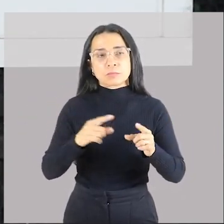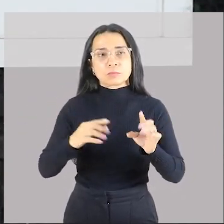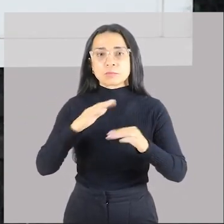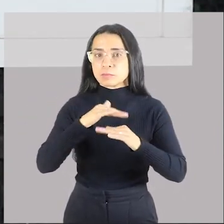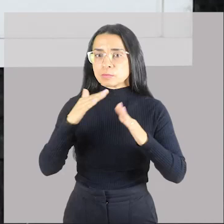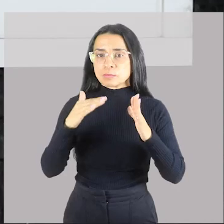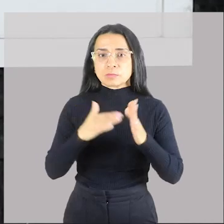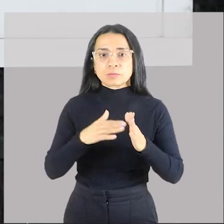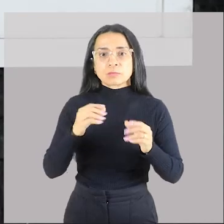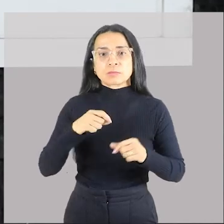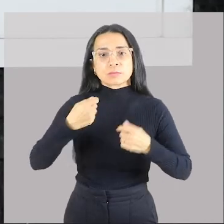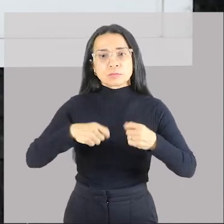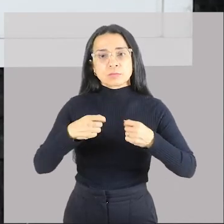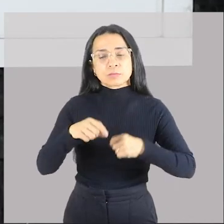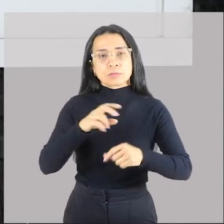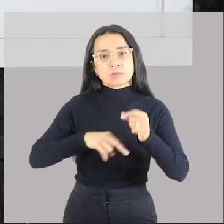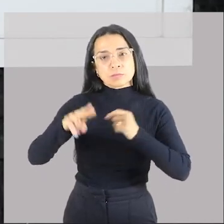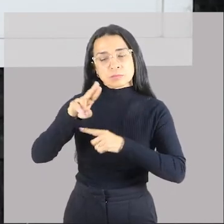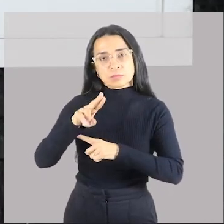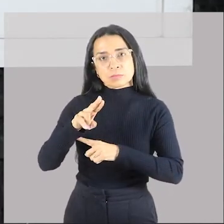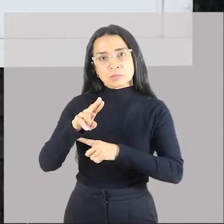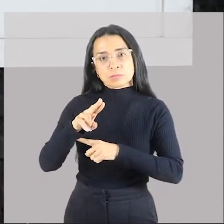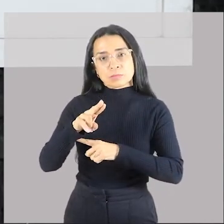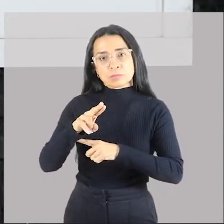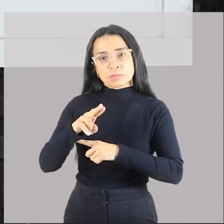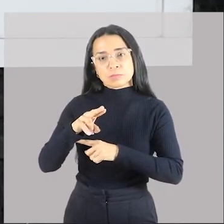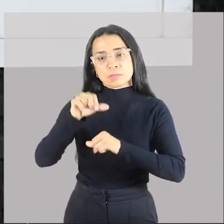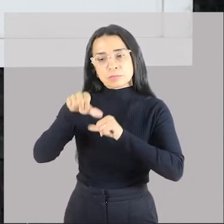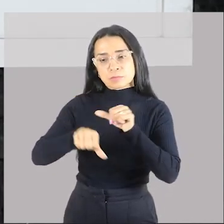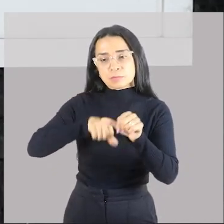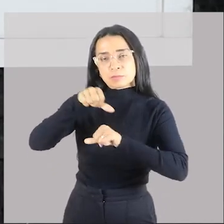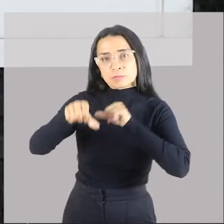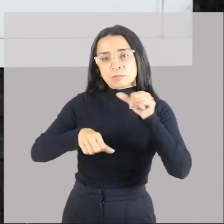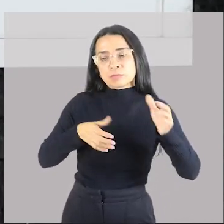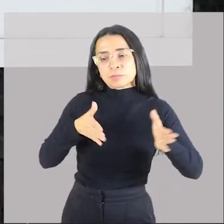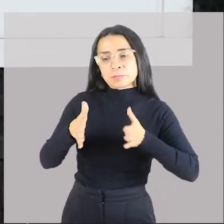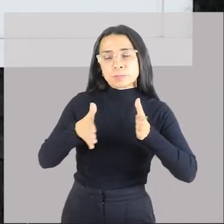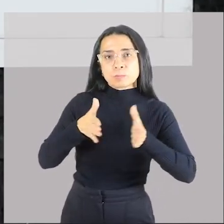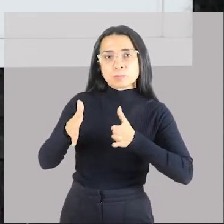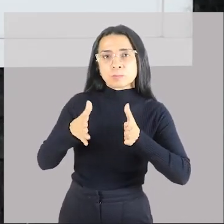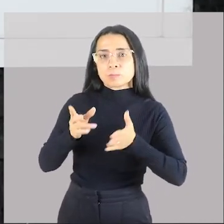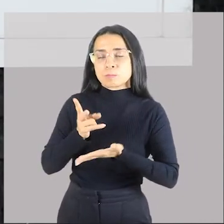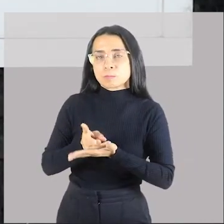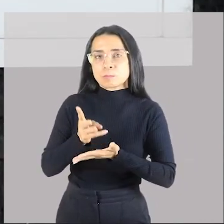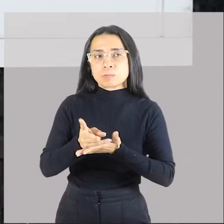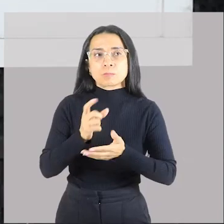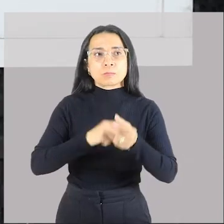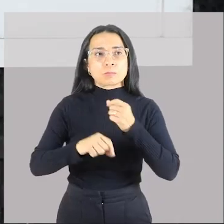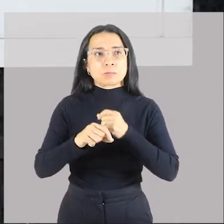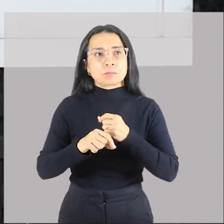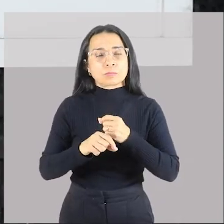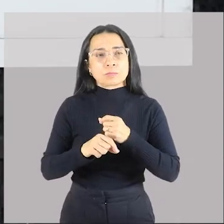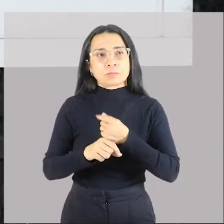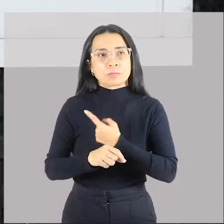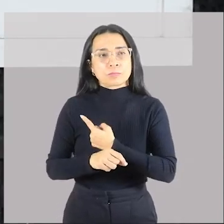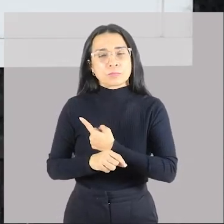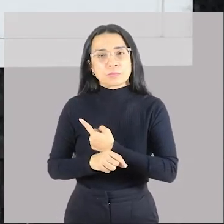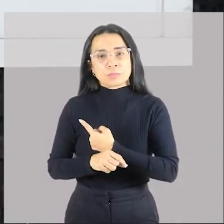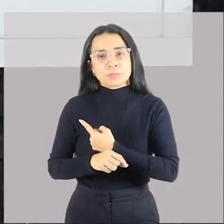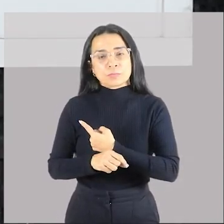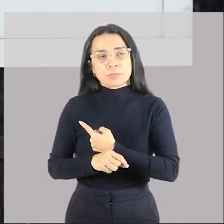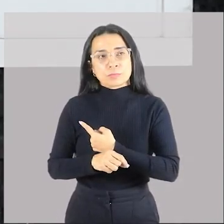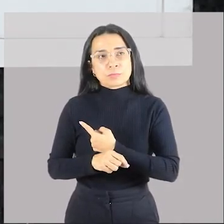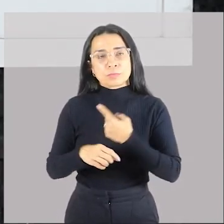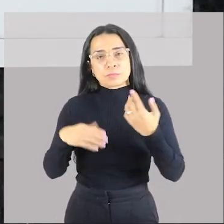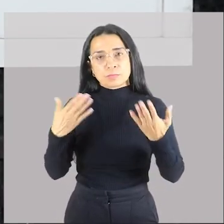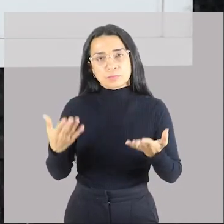tem que ser atualizado período a período. Tá? Veja que nem me preocupei em fazer isso aqui. No juro composto, não. Tá?